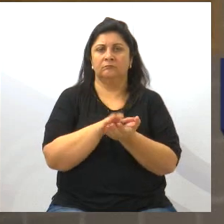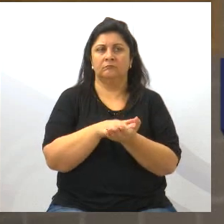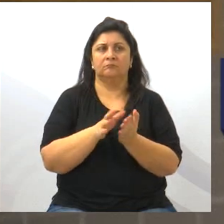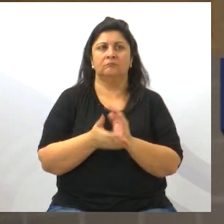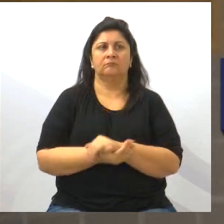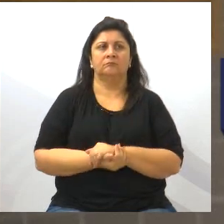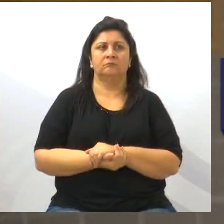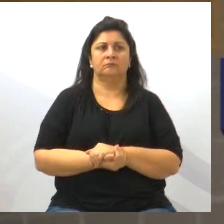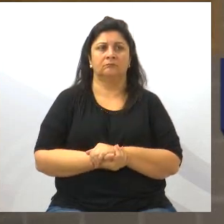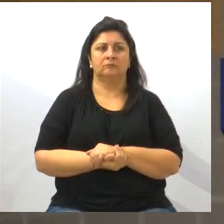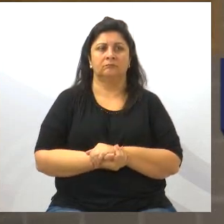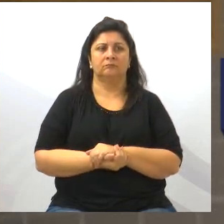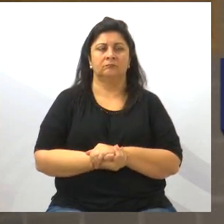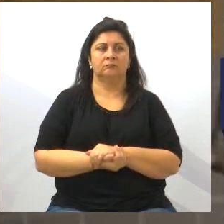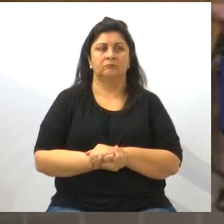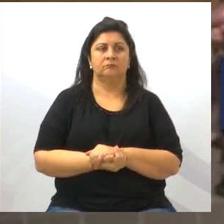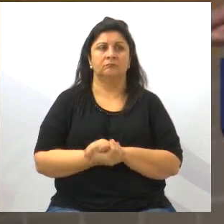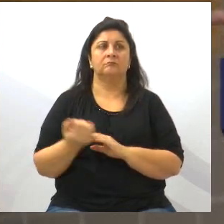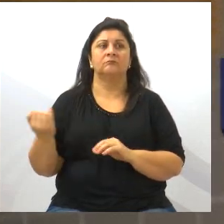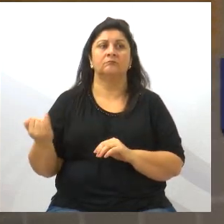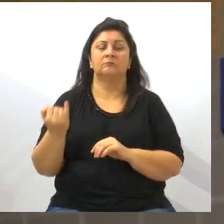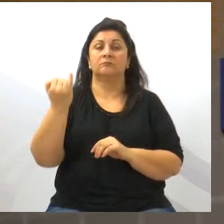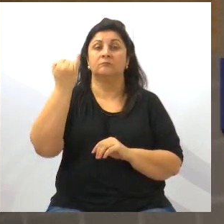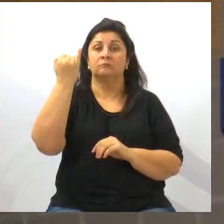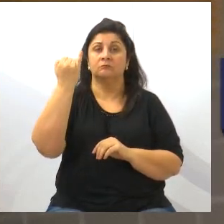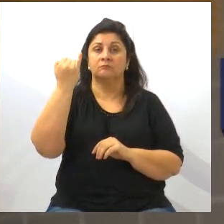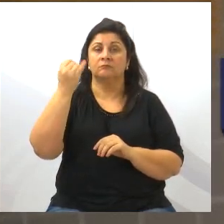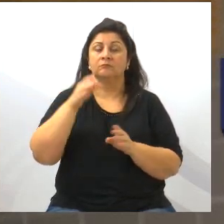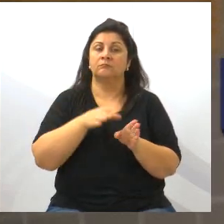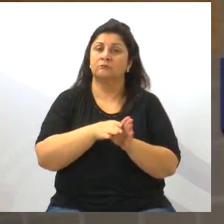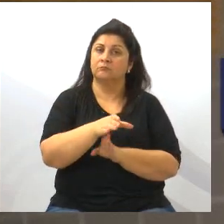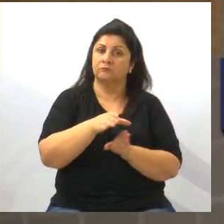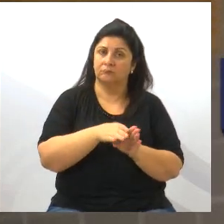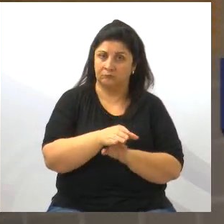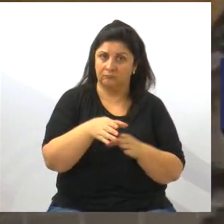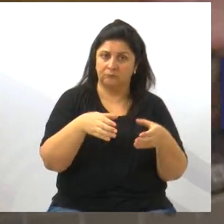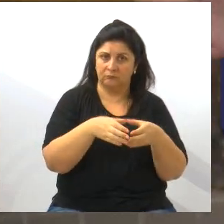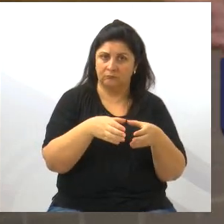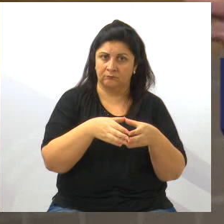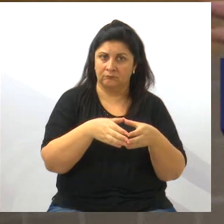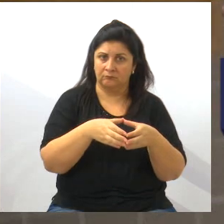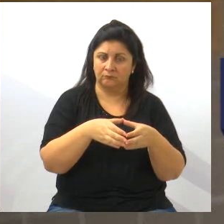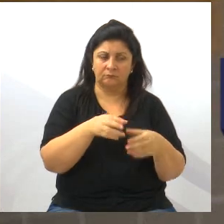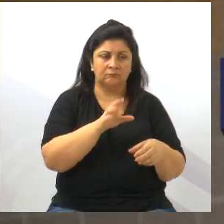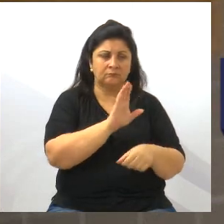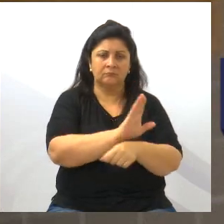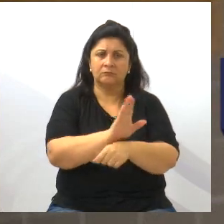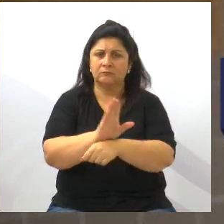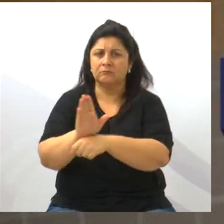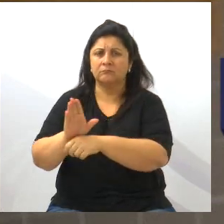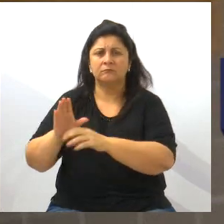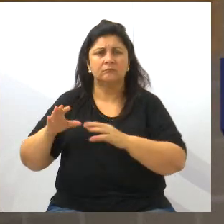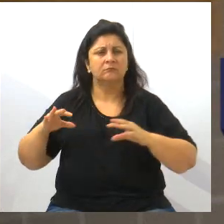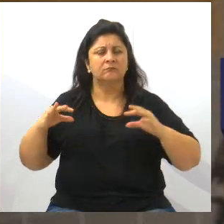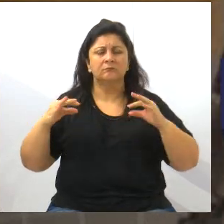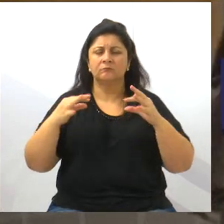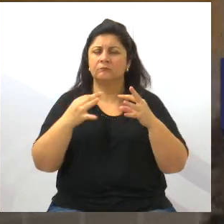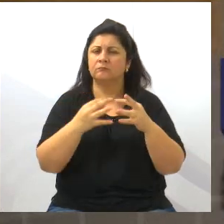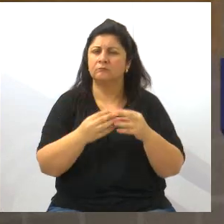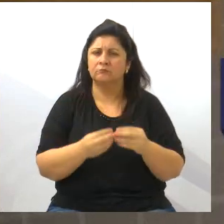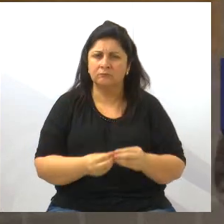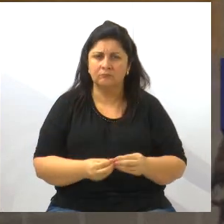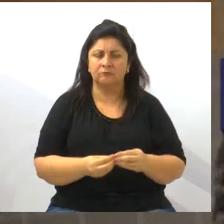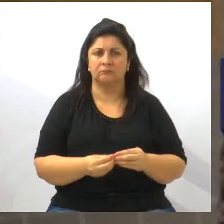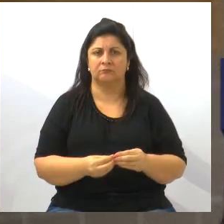breve. É importante que esse conselho ele atenda todas as categorias e todos